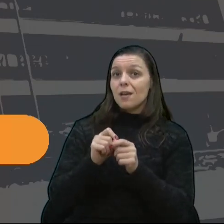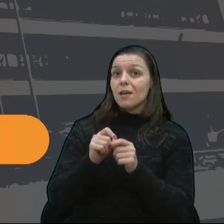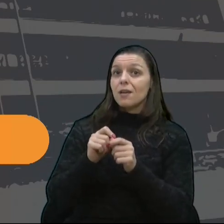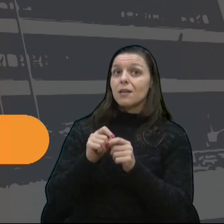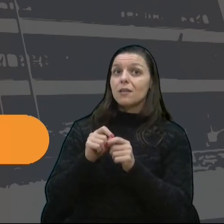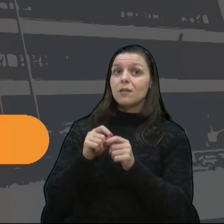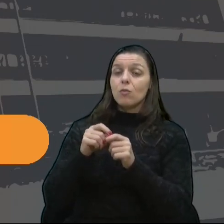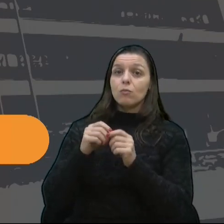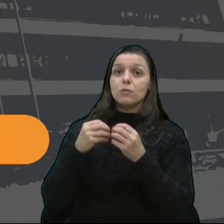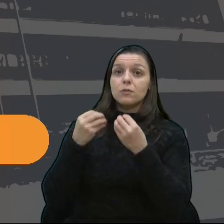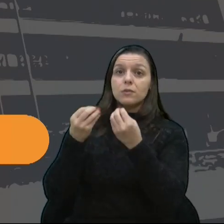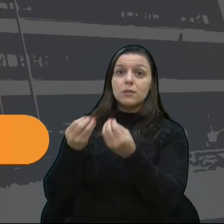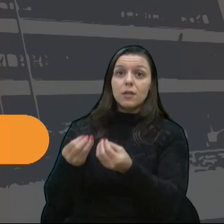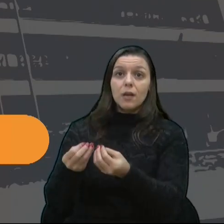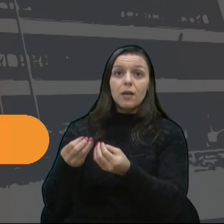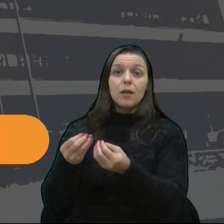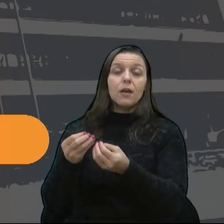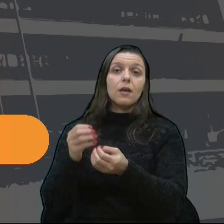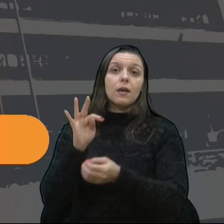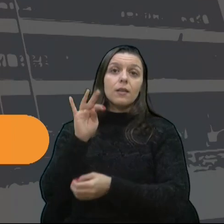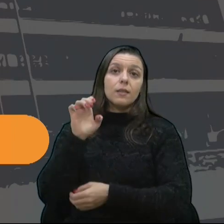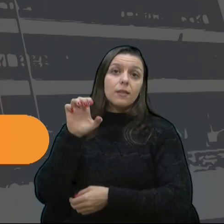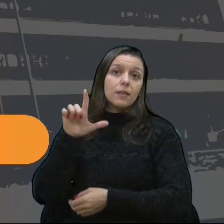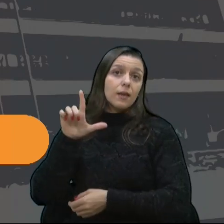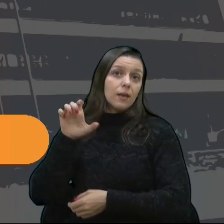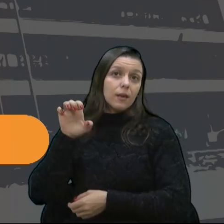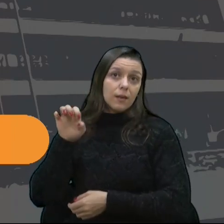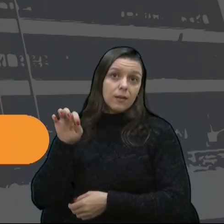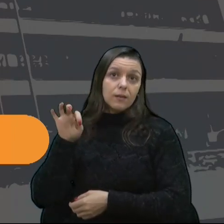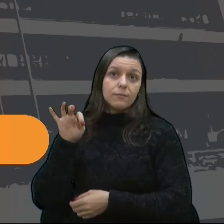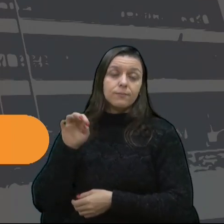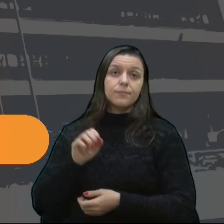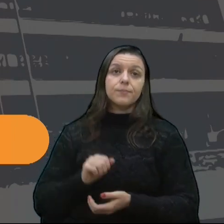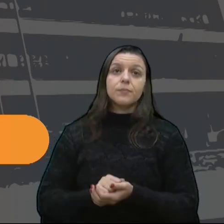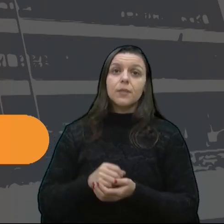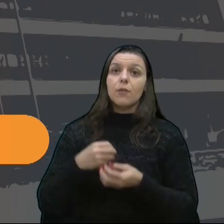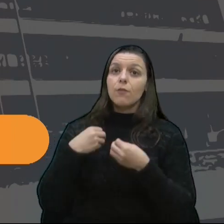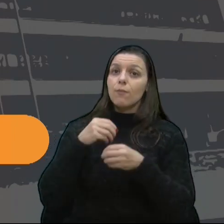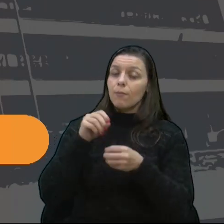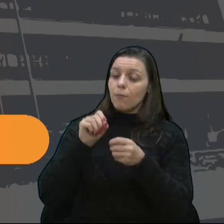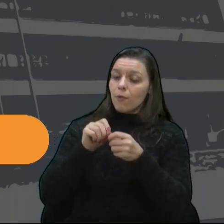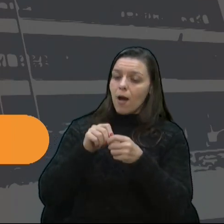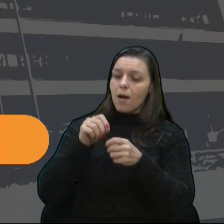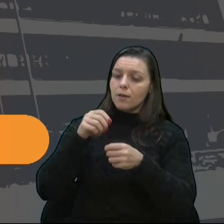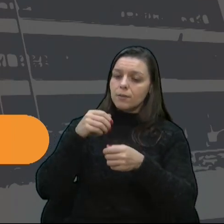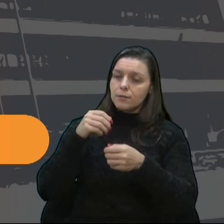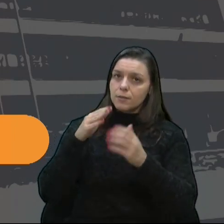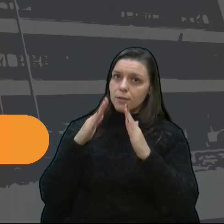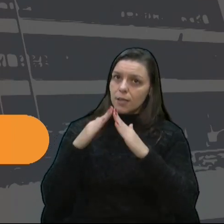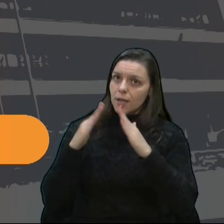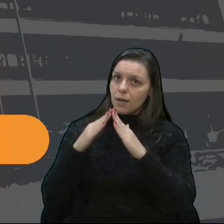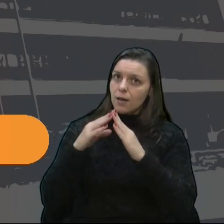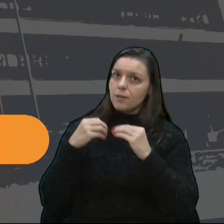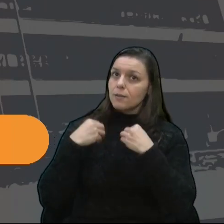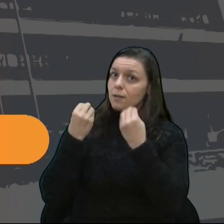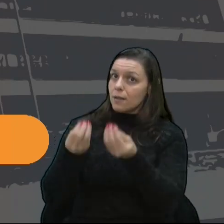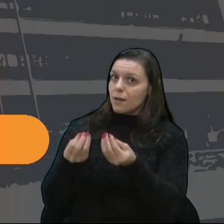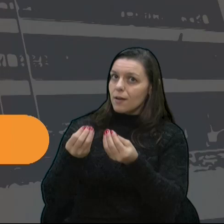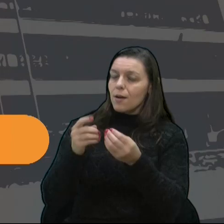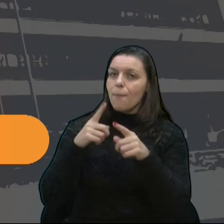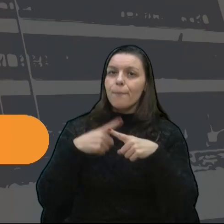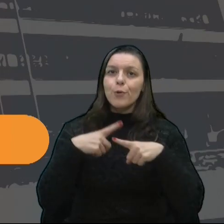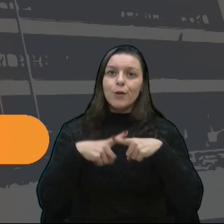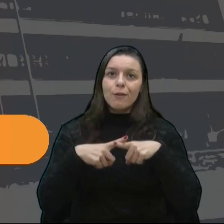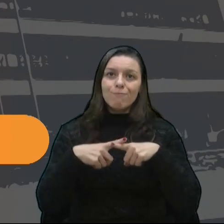vezes individuais, na sua própria casa ou no seu ambiente, para produzir e fazer a entrega de mercadorias, porque tem um ponto